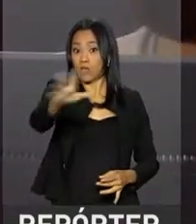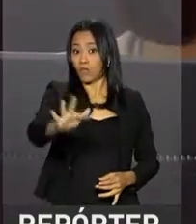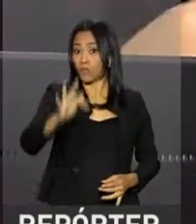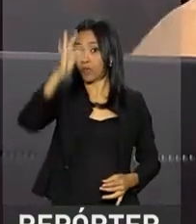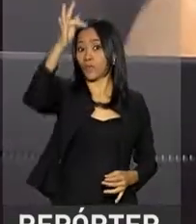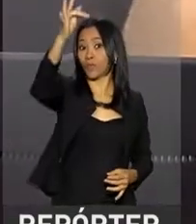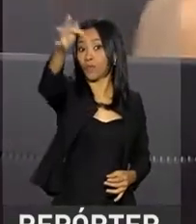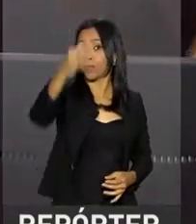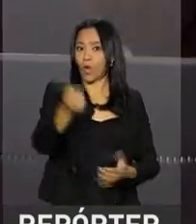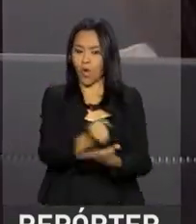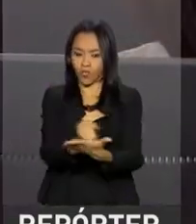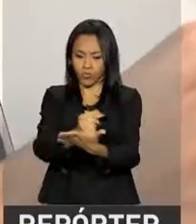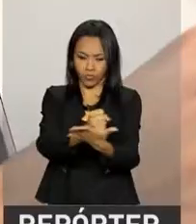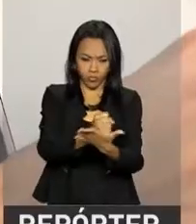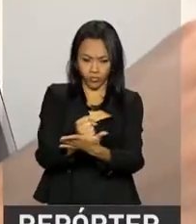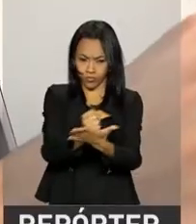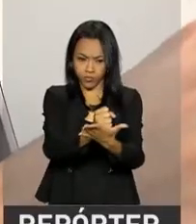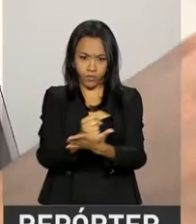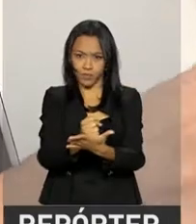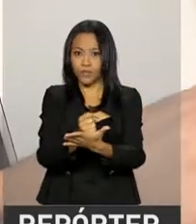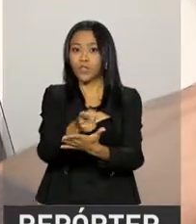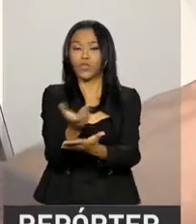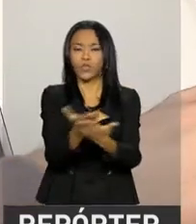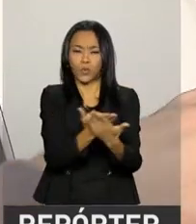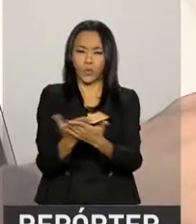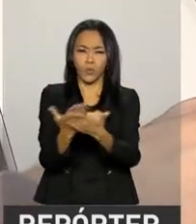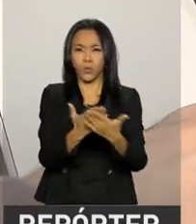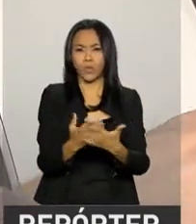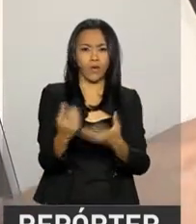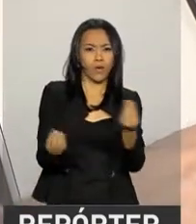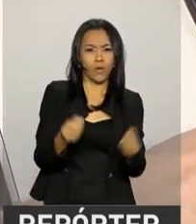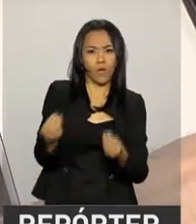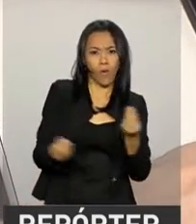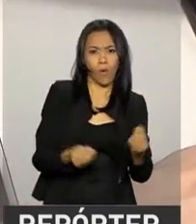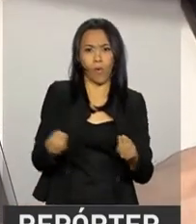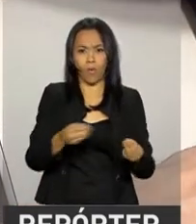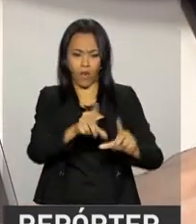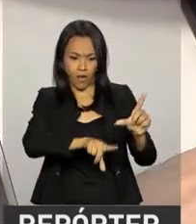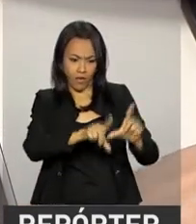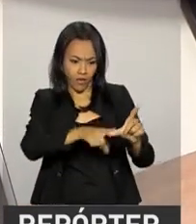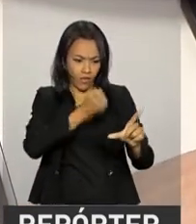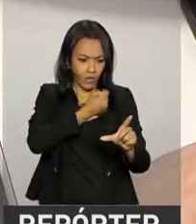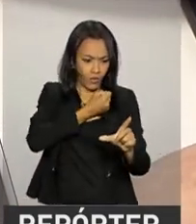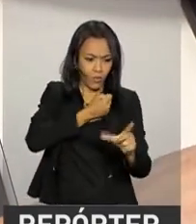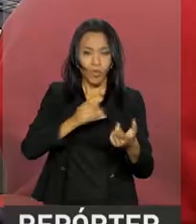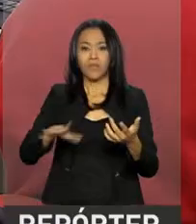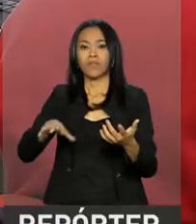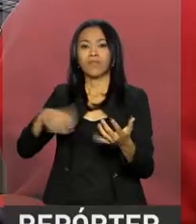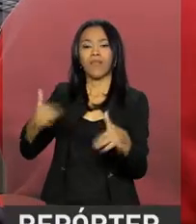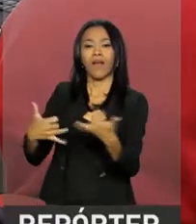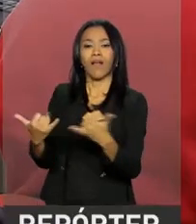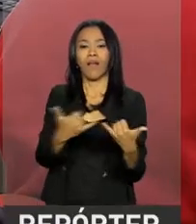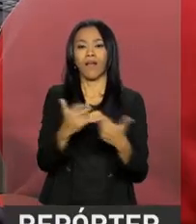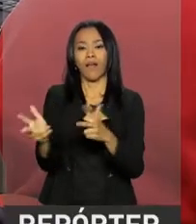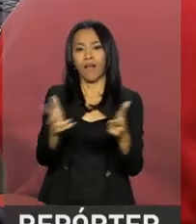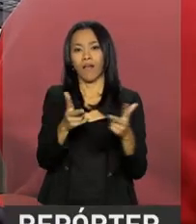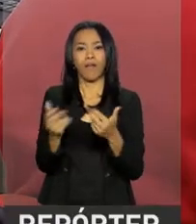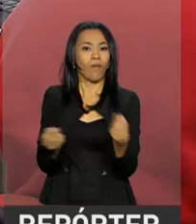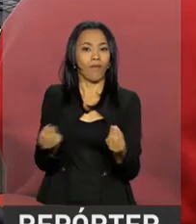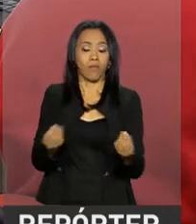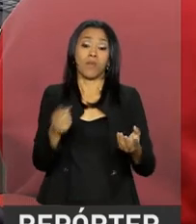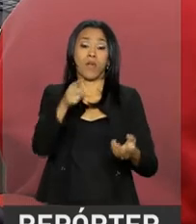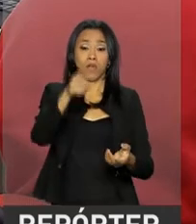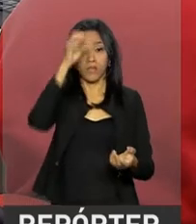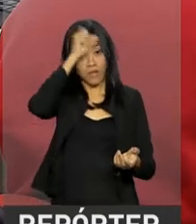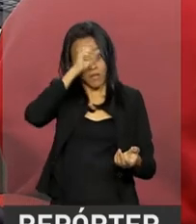de jogos de videogame e estudam como transformar letras e números em diversão aqui eles aprendem como